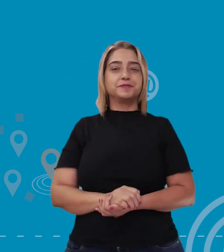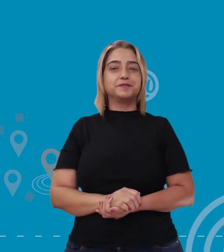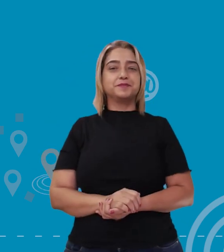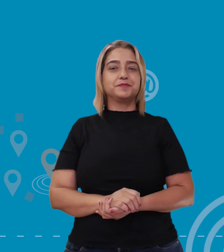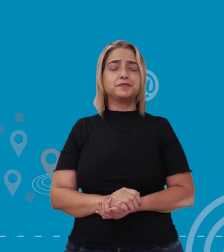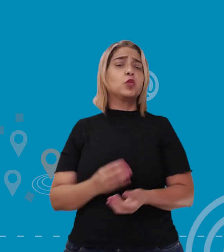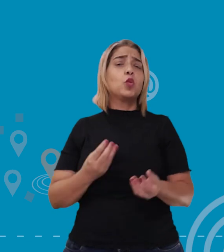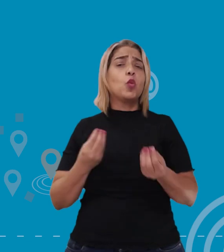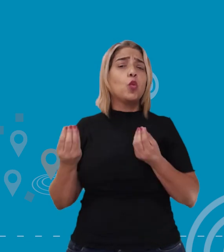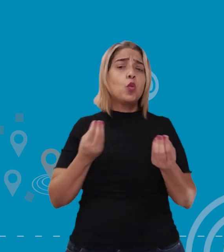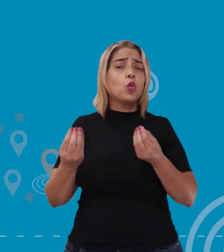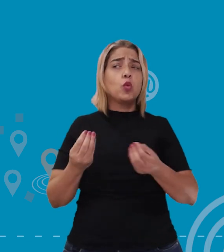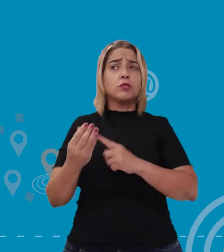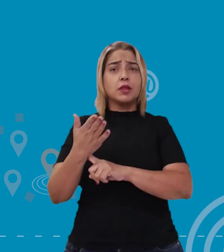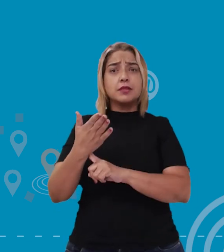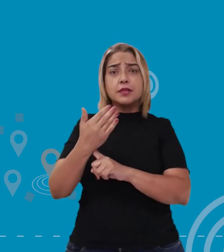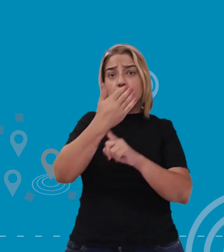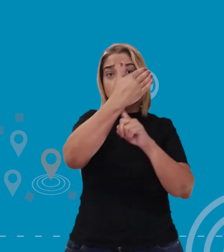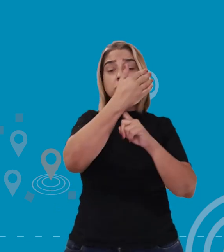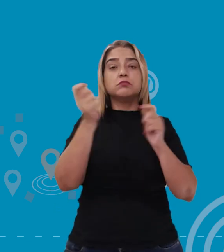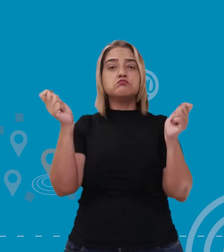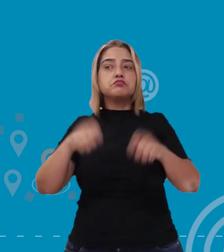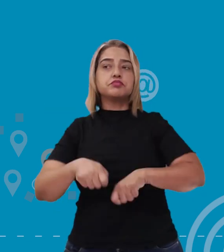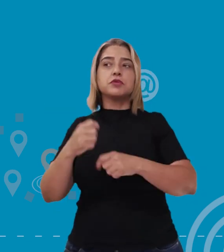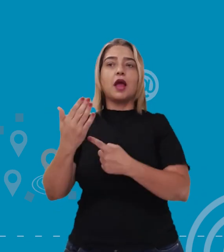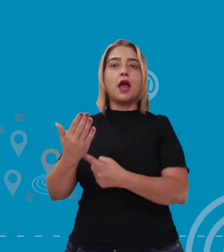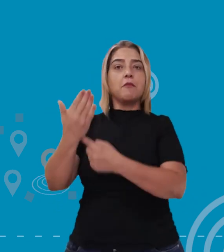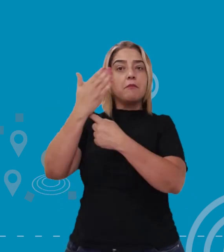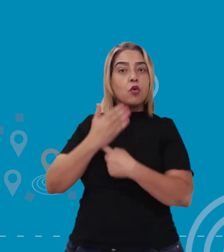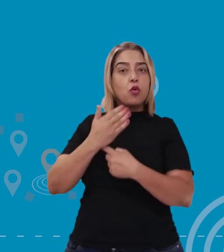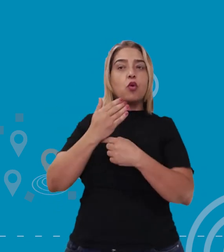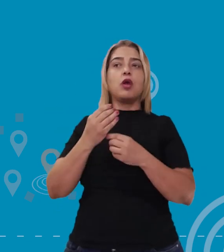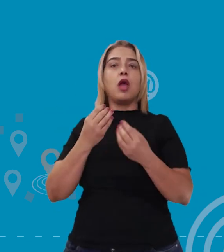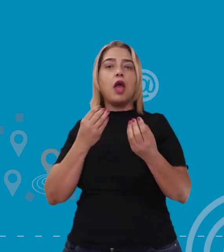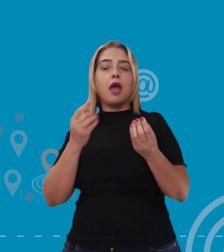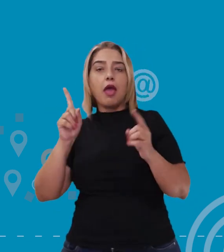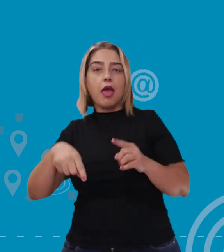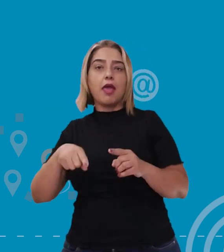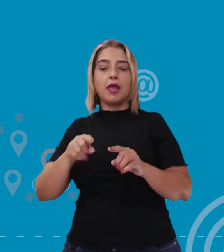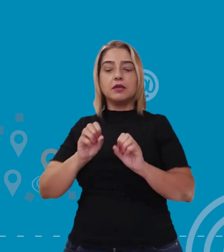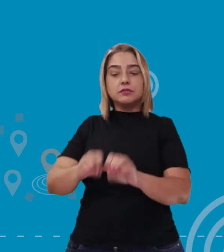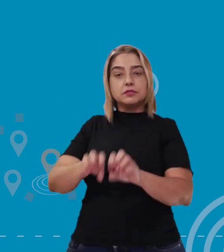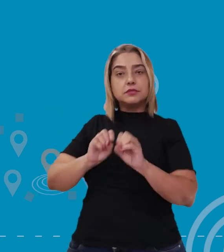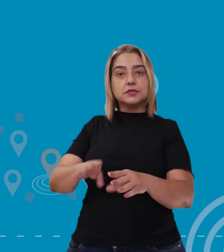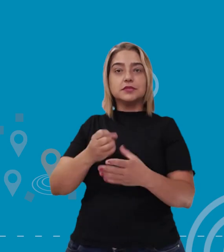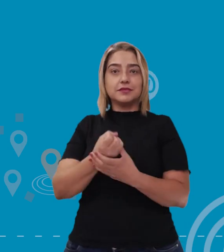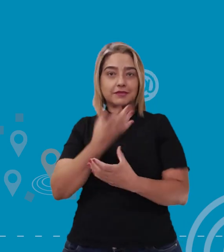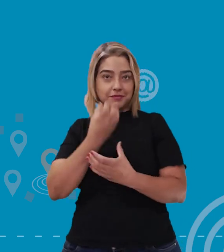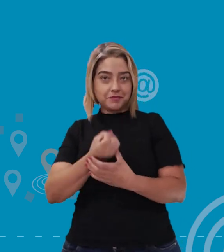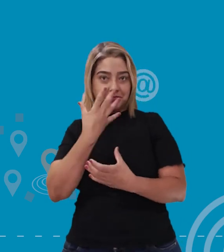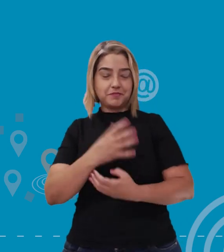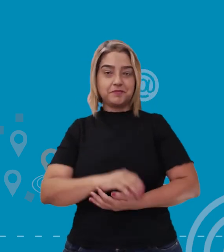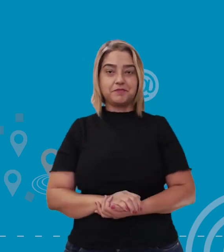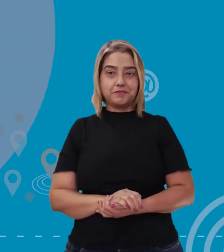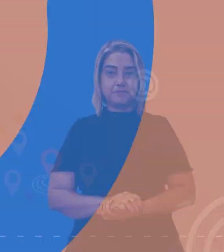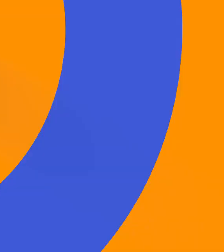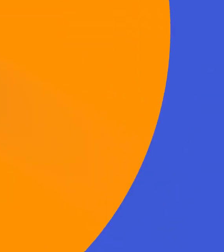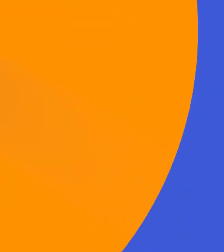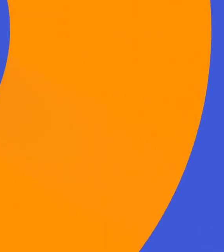nós, como as tecnologias podem apoiar o processo de alfabetização?